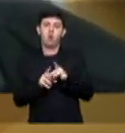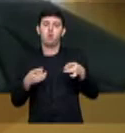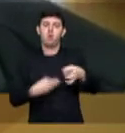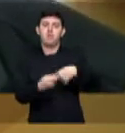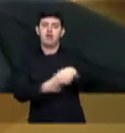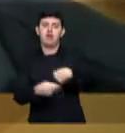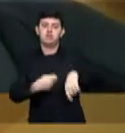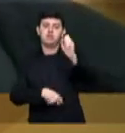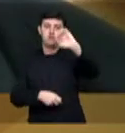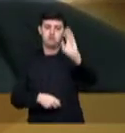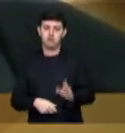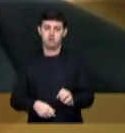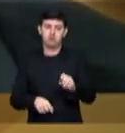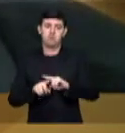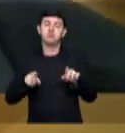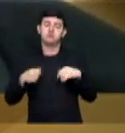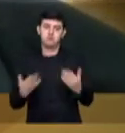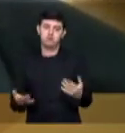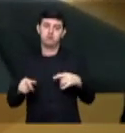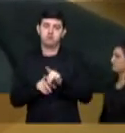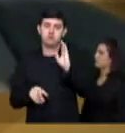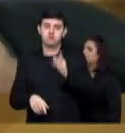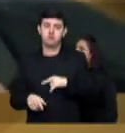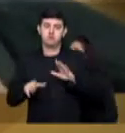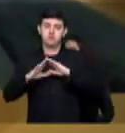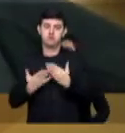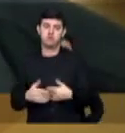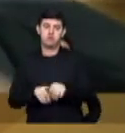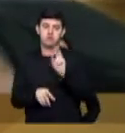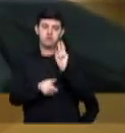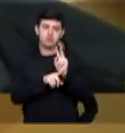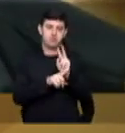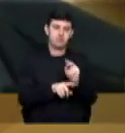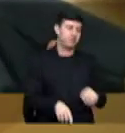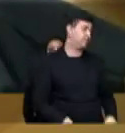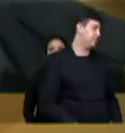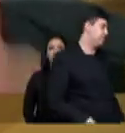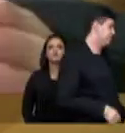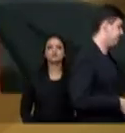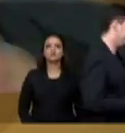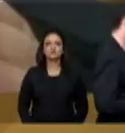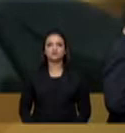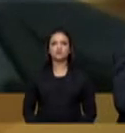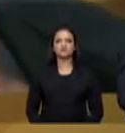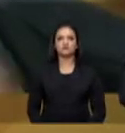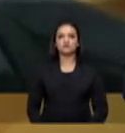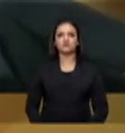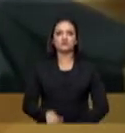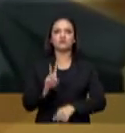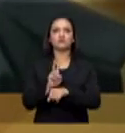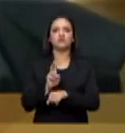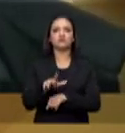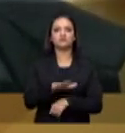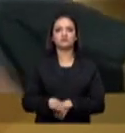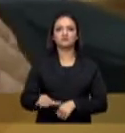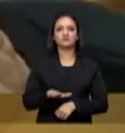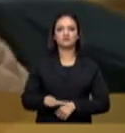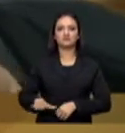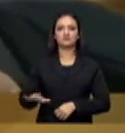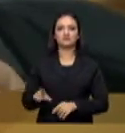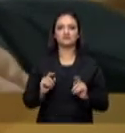federação. A cidadela da escola, na proteção das crianças, que são seres